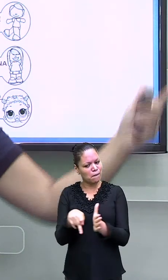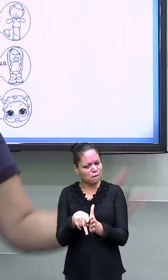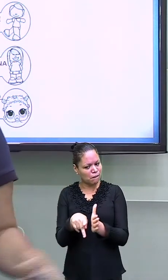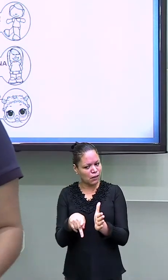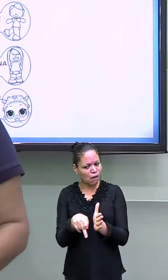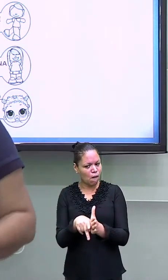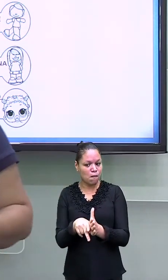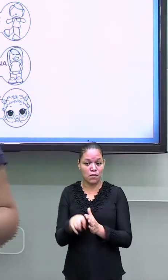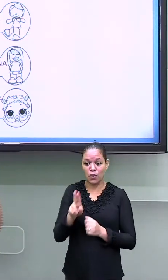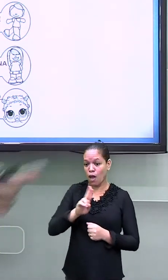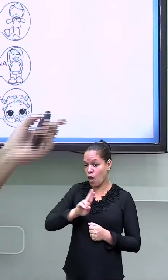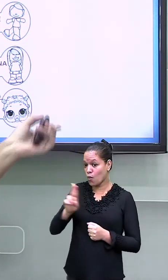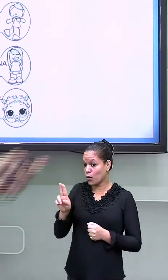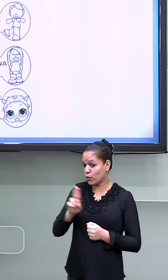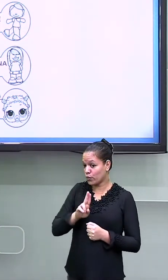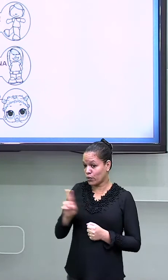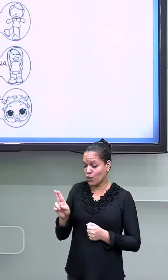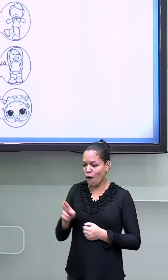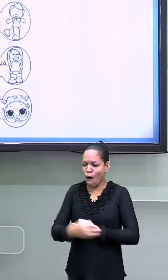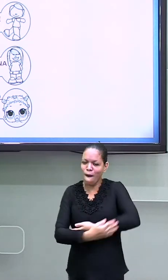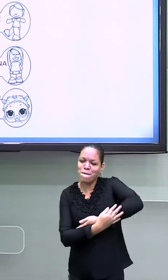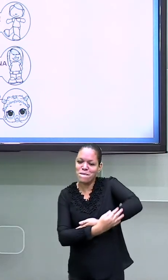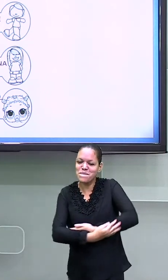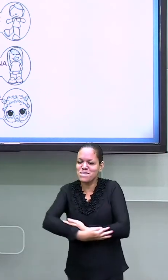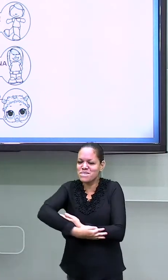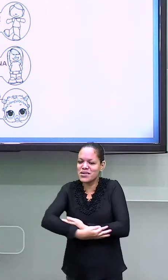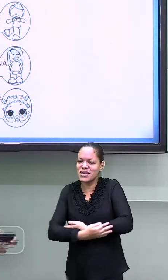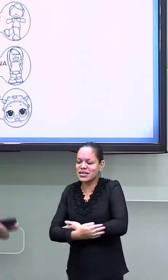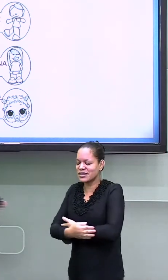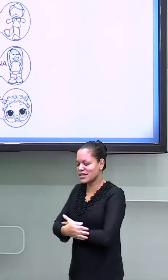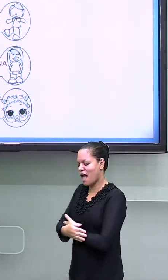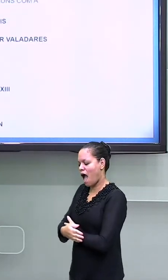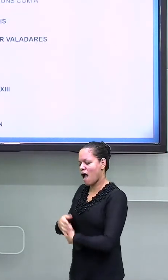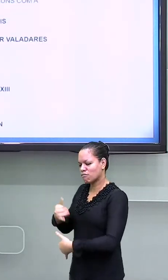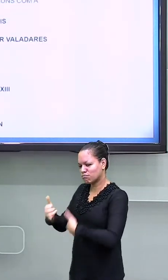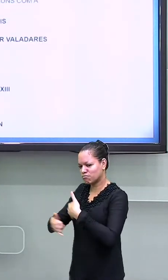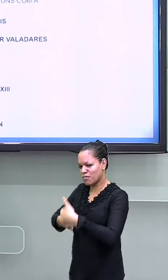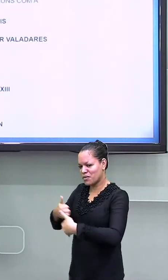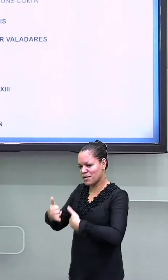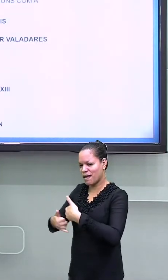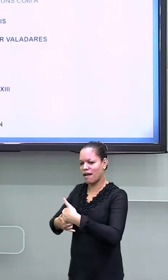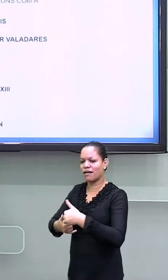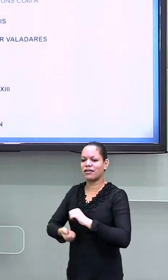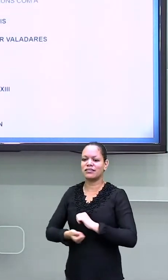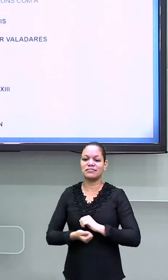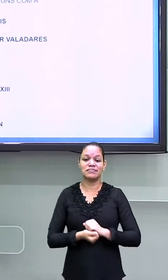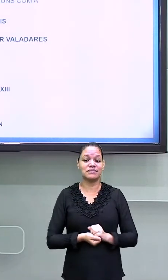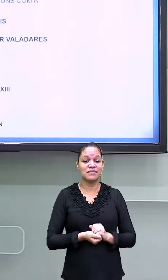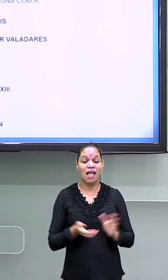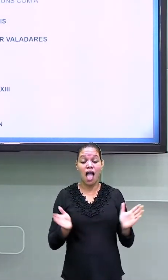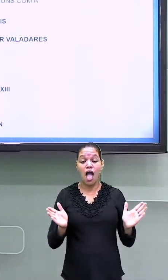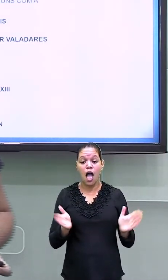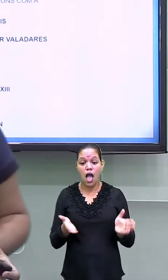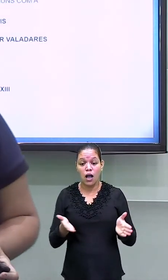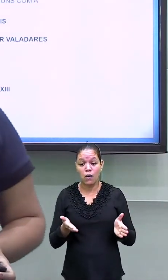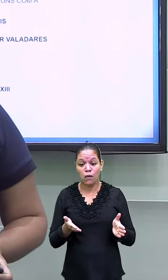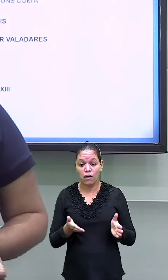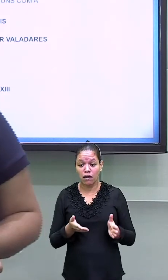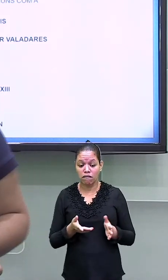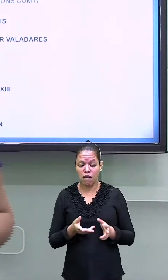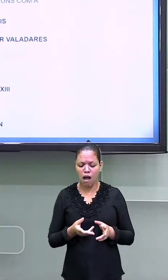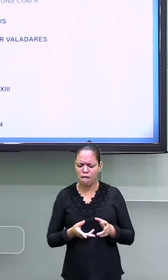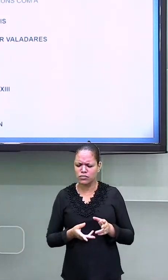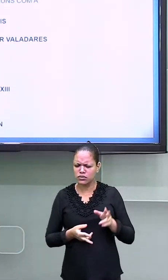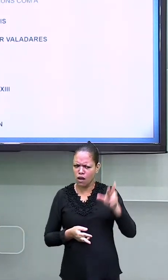bonecas pequenas. Aqui na aula a gente colocou a boneca LOL. Agora a gente vai relacionar